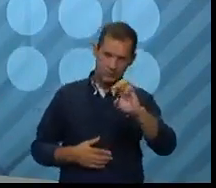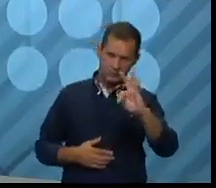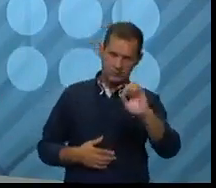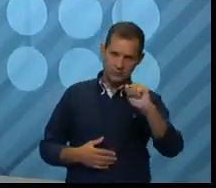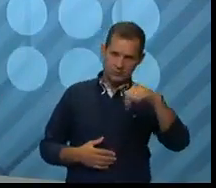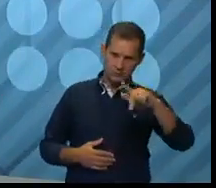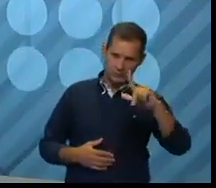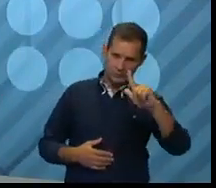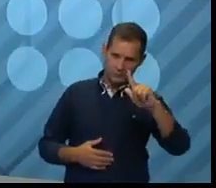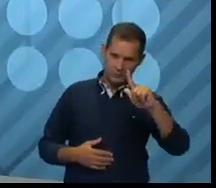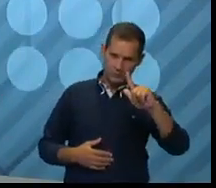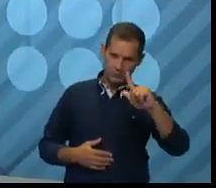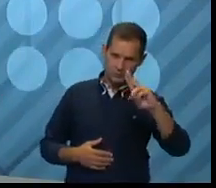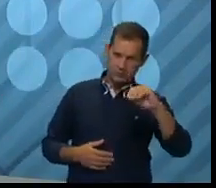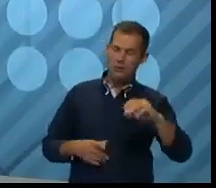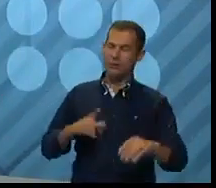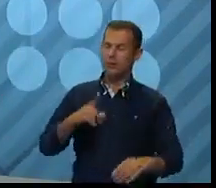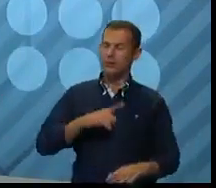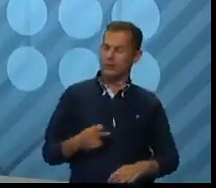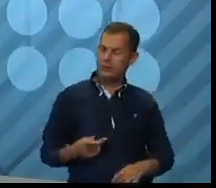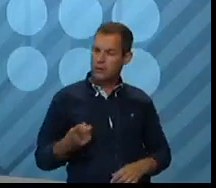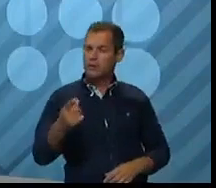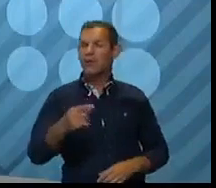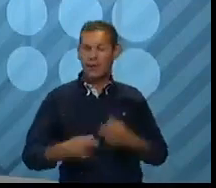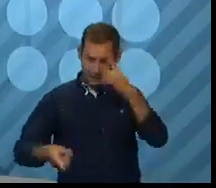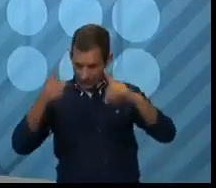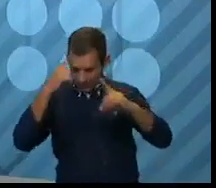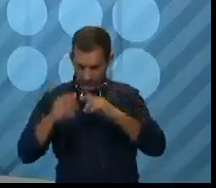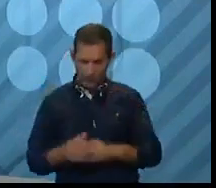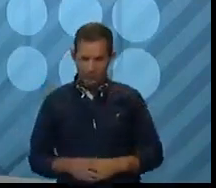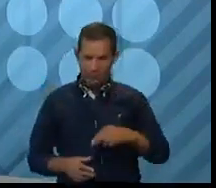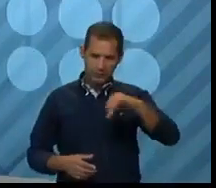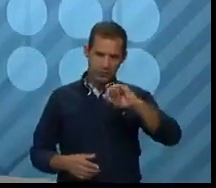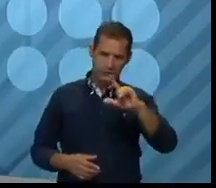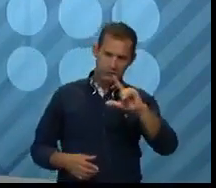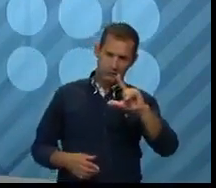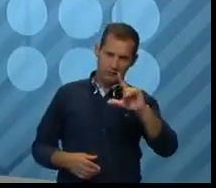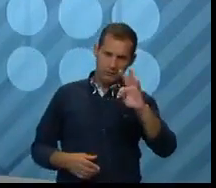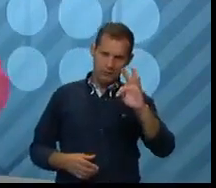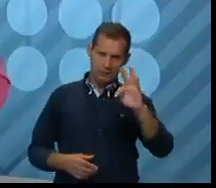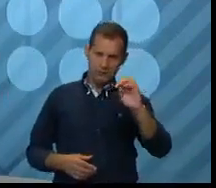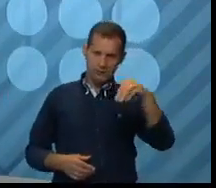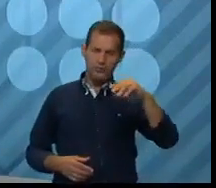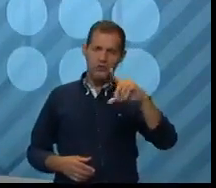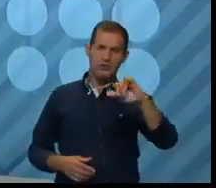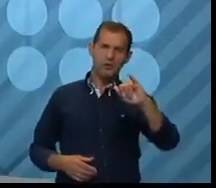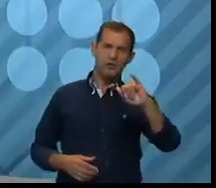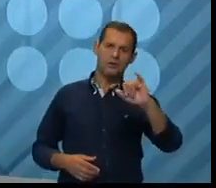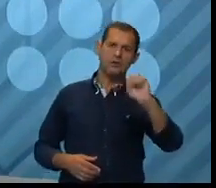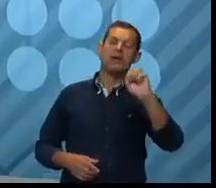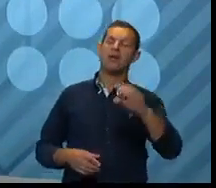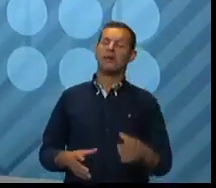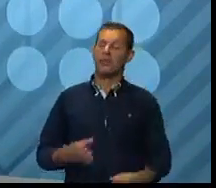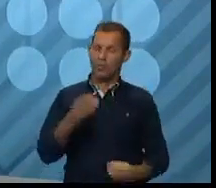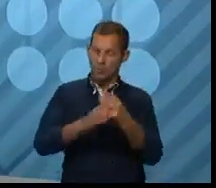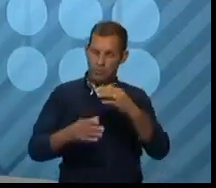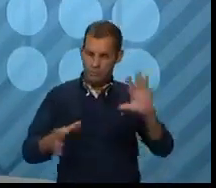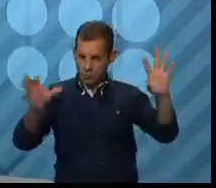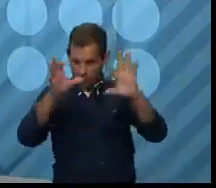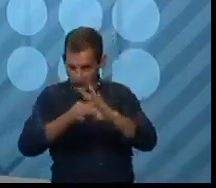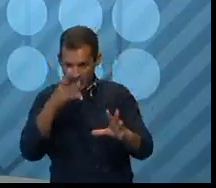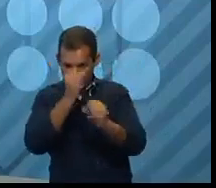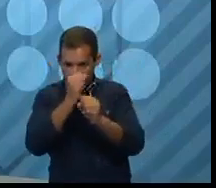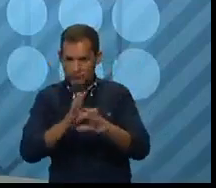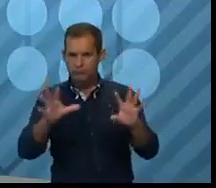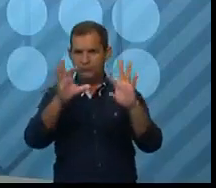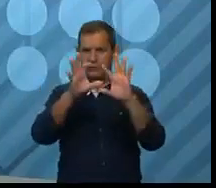retângulos, eles tendem ao infinito. Essa foi a ideia de Newton e Leibniz quando criaram as integrais. E o cálculo